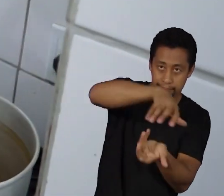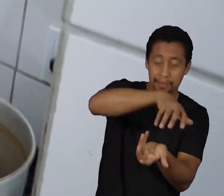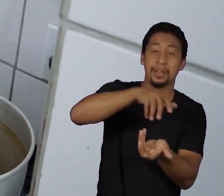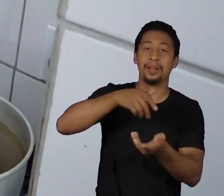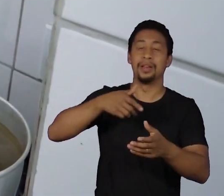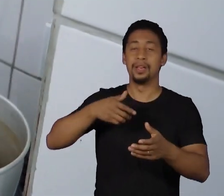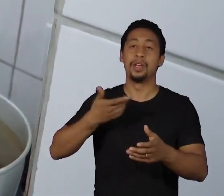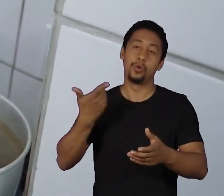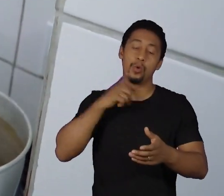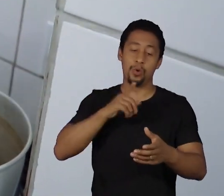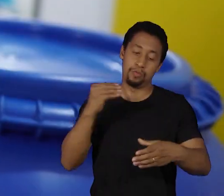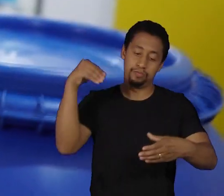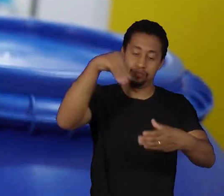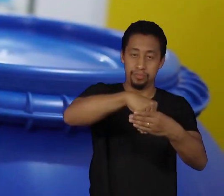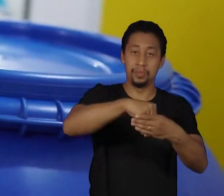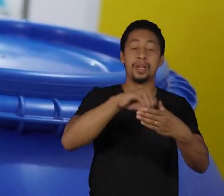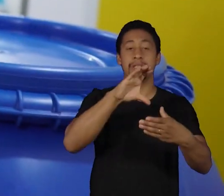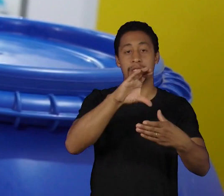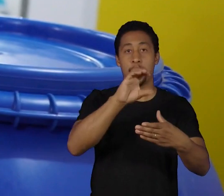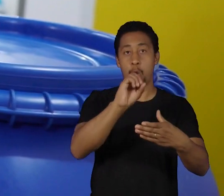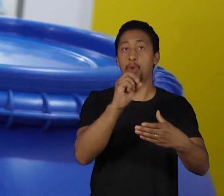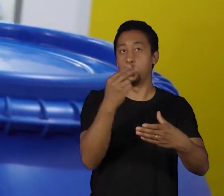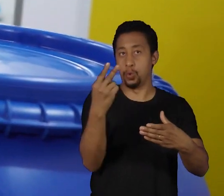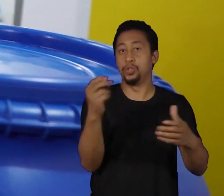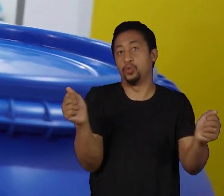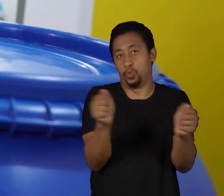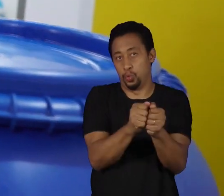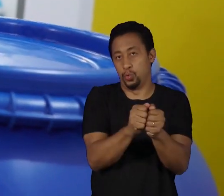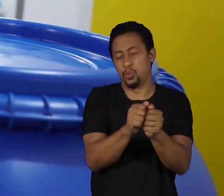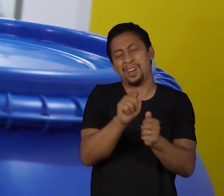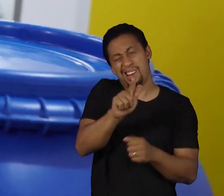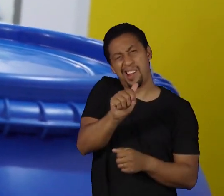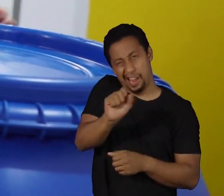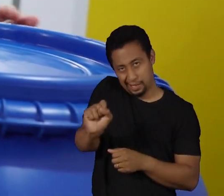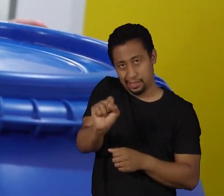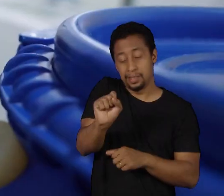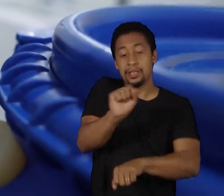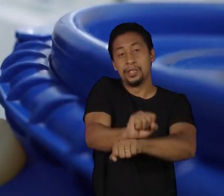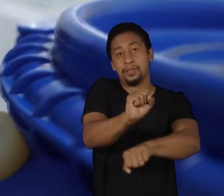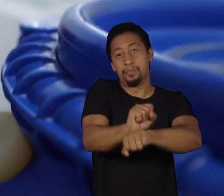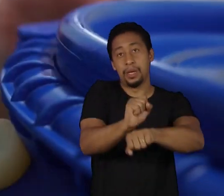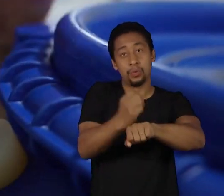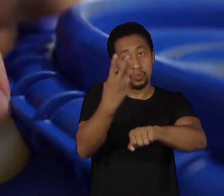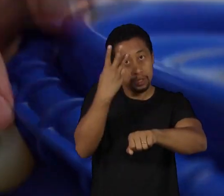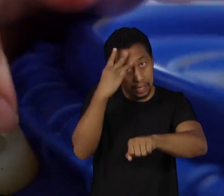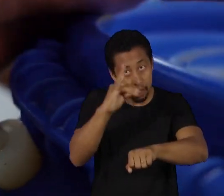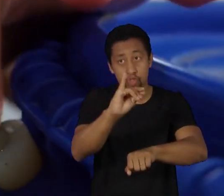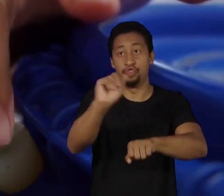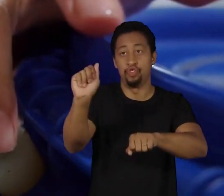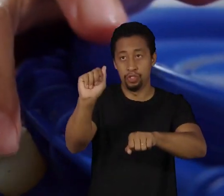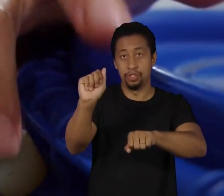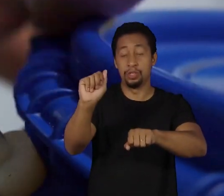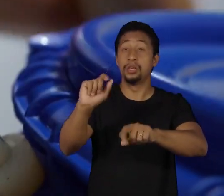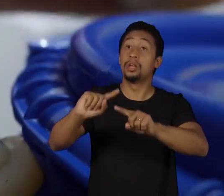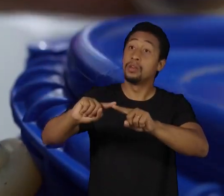gás CO2 dentro da cerveja durante uns 3 dias. Aí com tudo isso, eu acho que já se passou 30 dias, aí eu